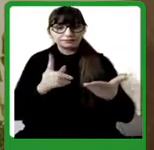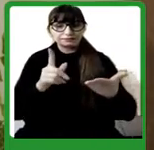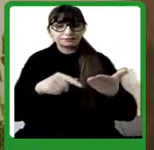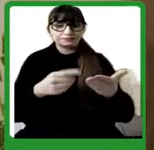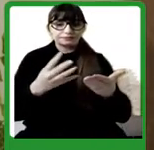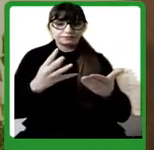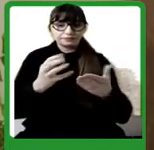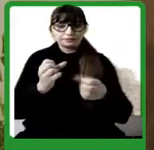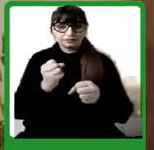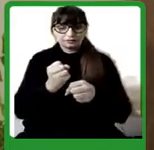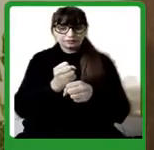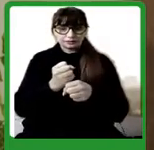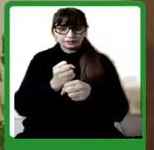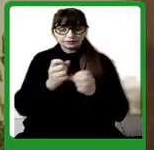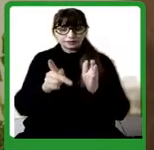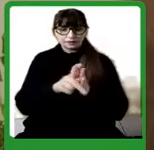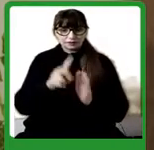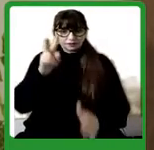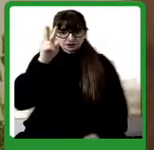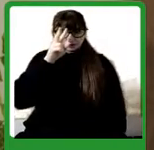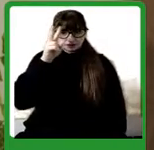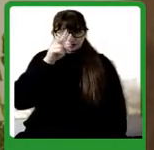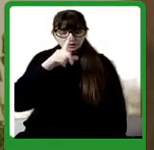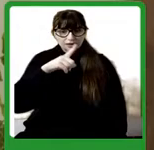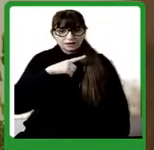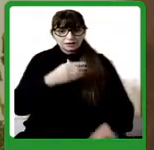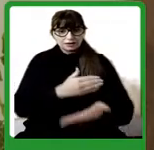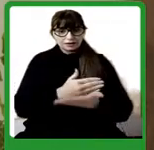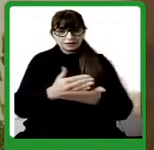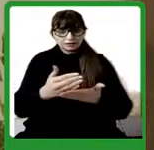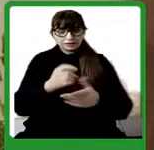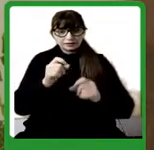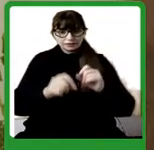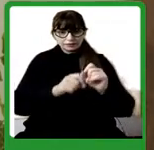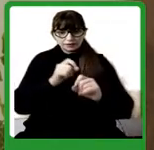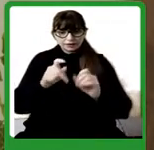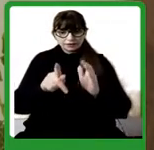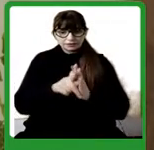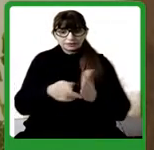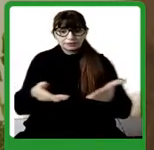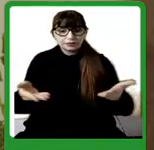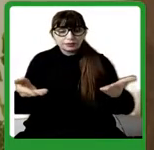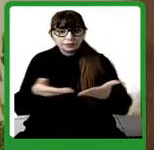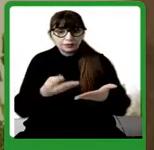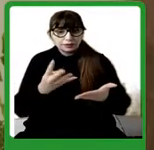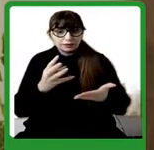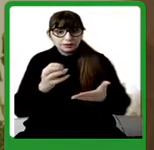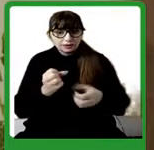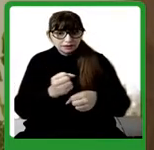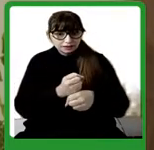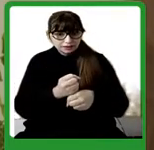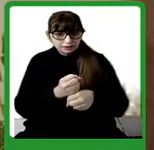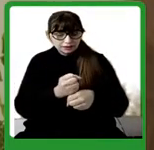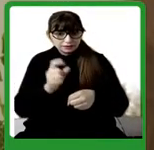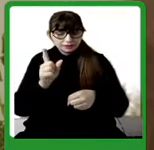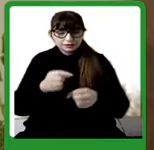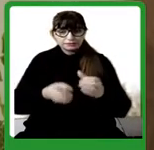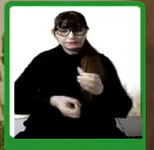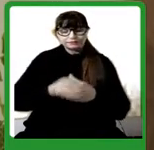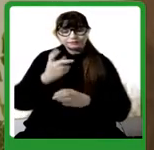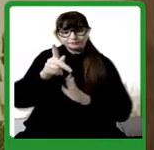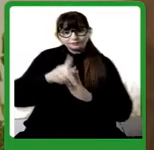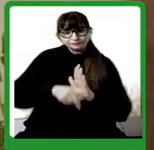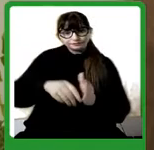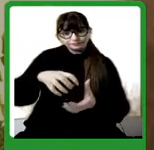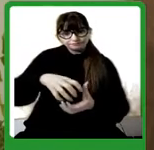de história. E uma das iniciativas das celebrações desses 40 anos é o lançamento do programa